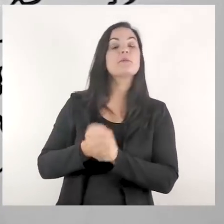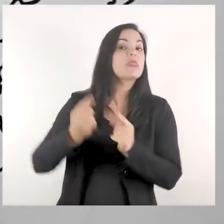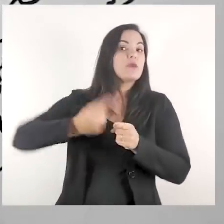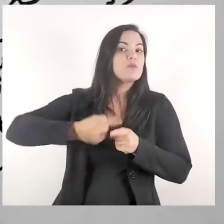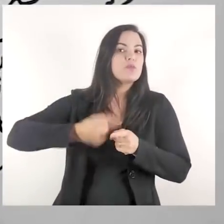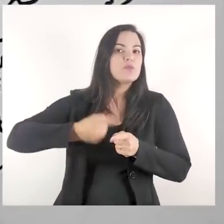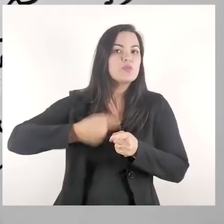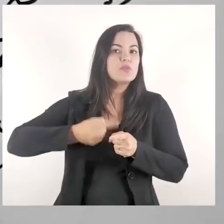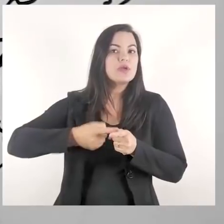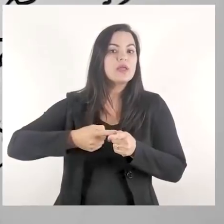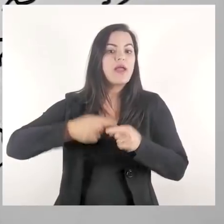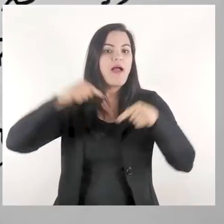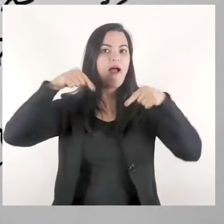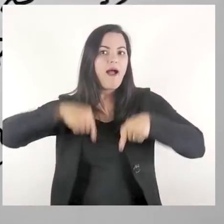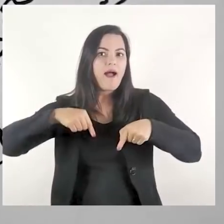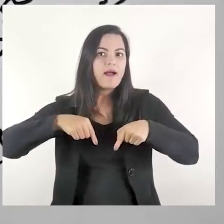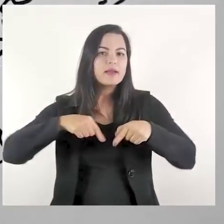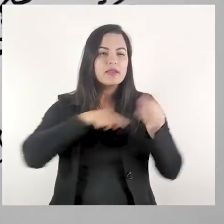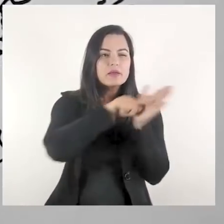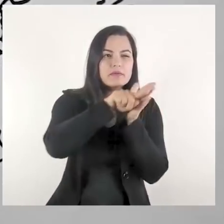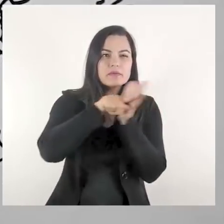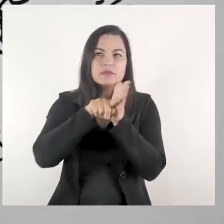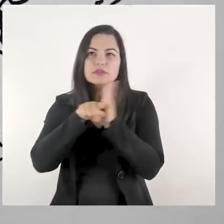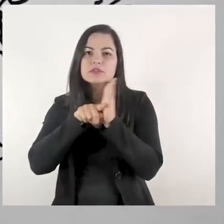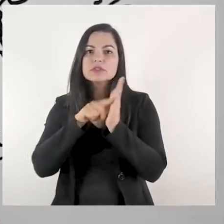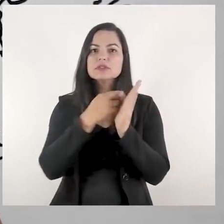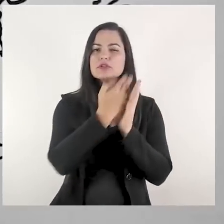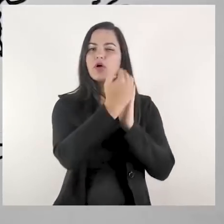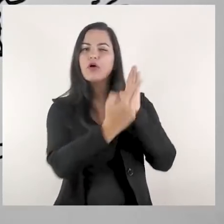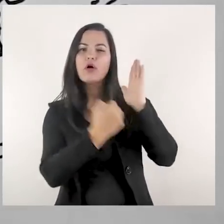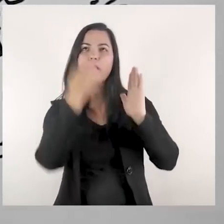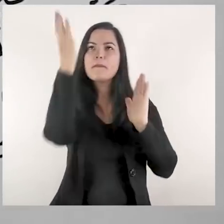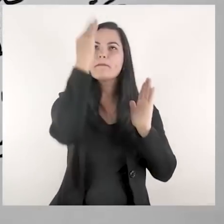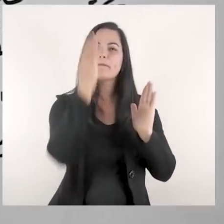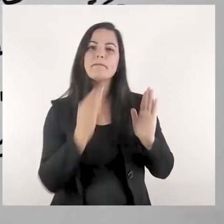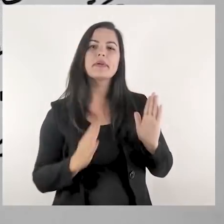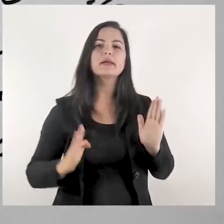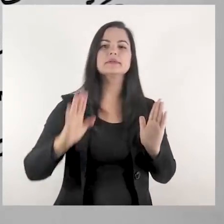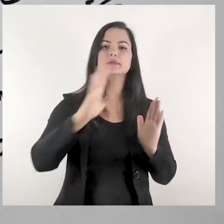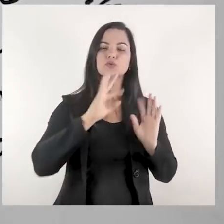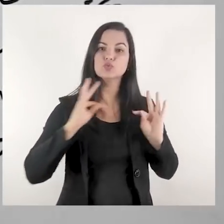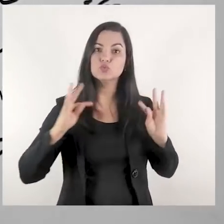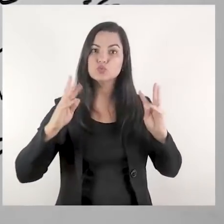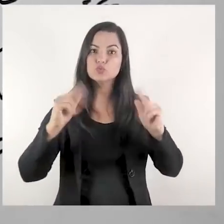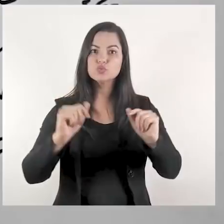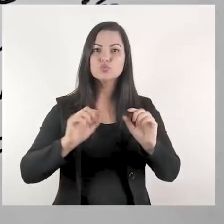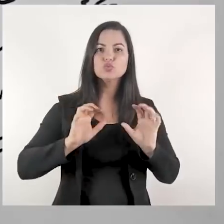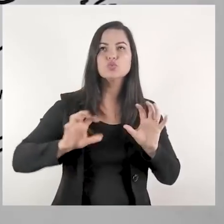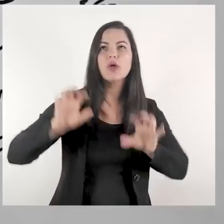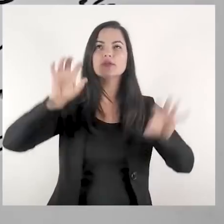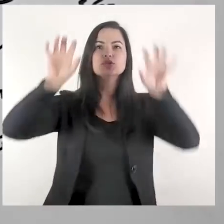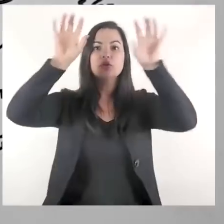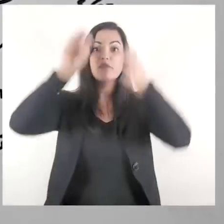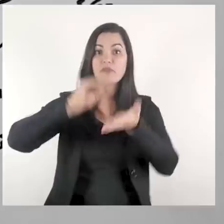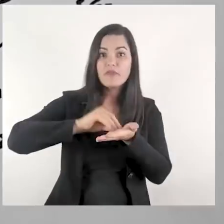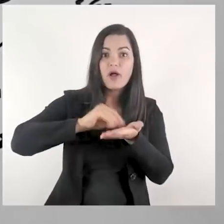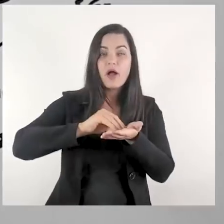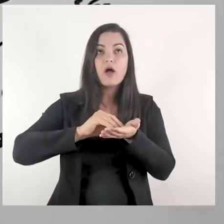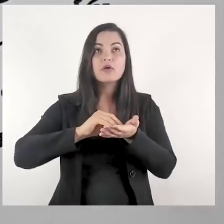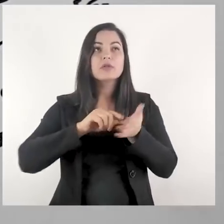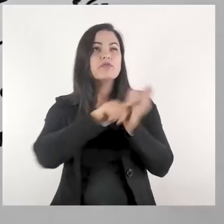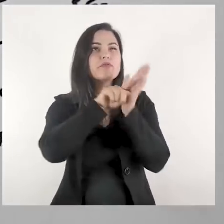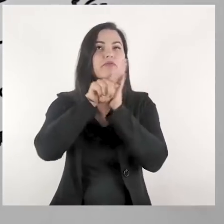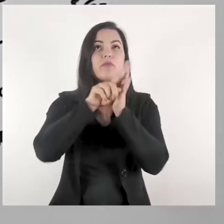Que quando nós concluirmos as investigações pelas regiões do país que estão faltando, nós